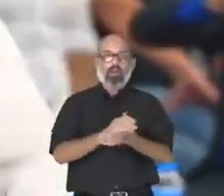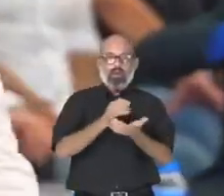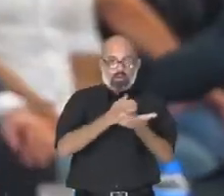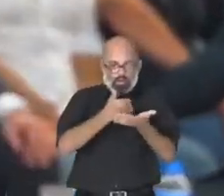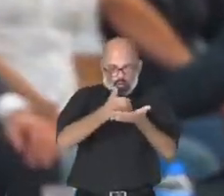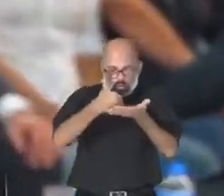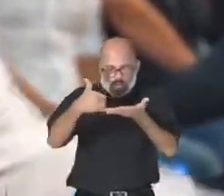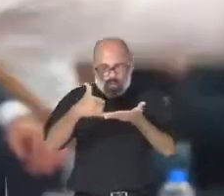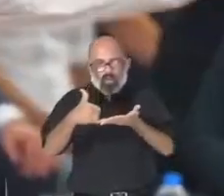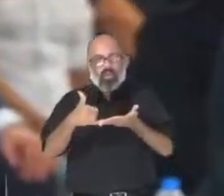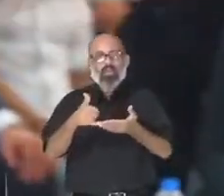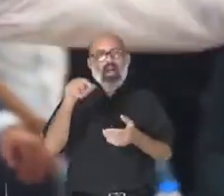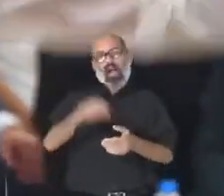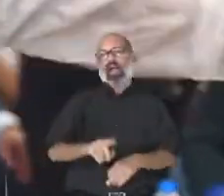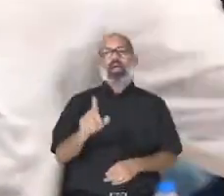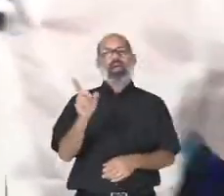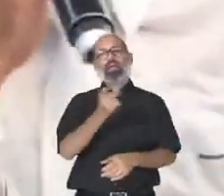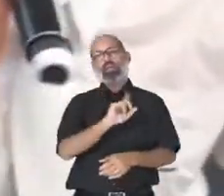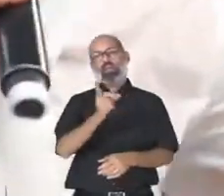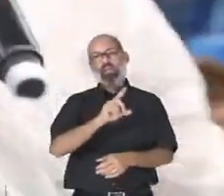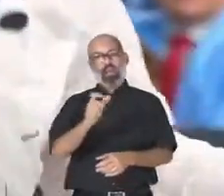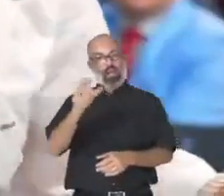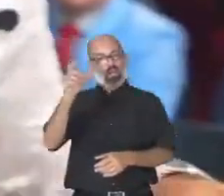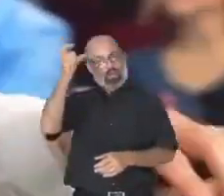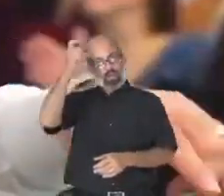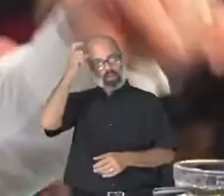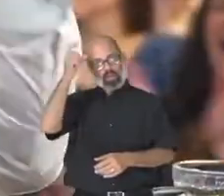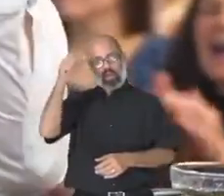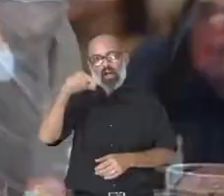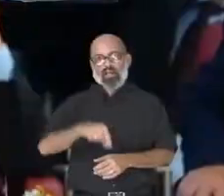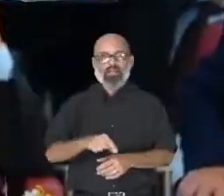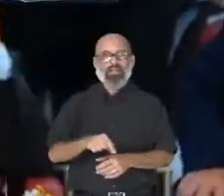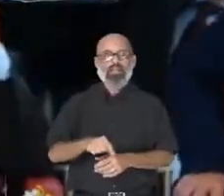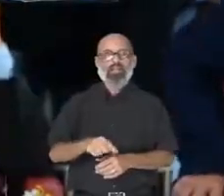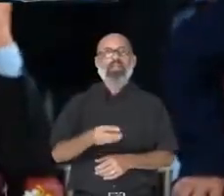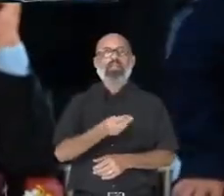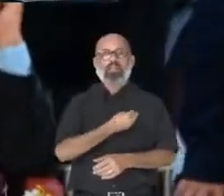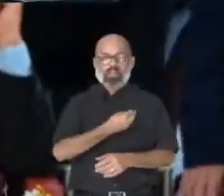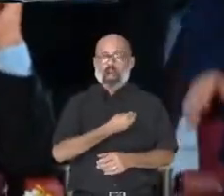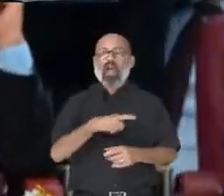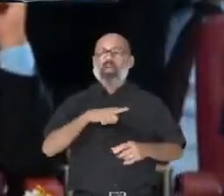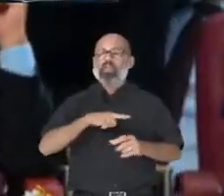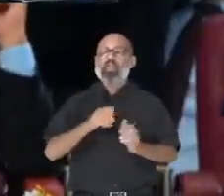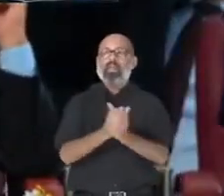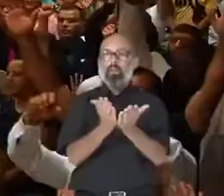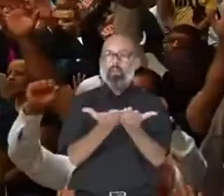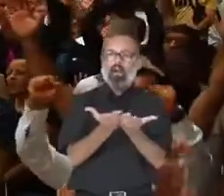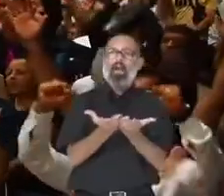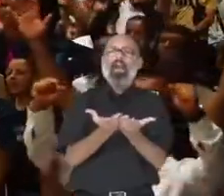carreira de cocaína. Aqui não, Satanás, aqui ainda tem palavra e